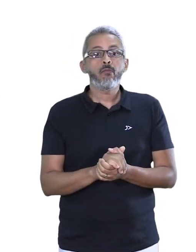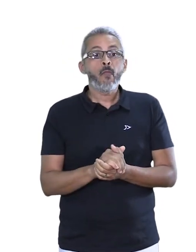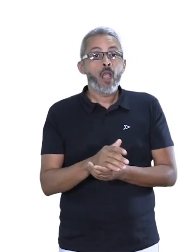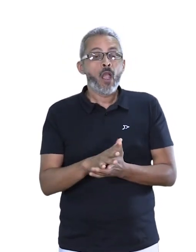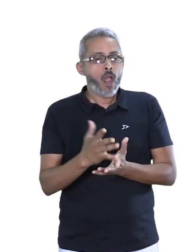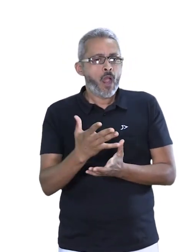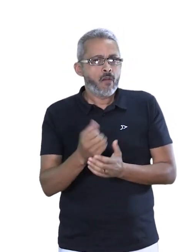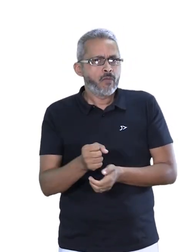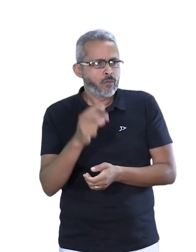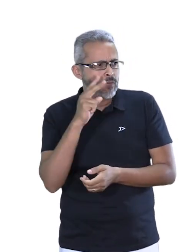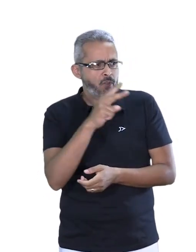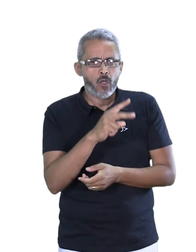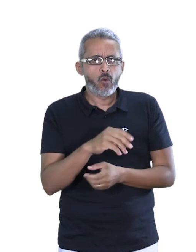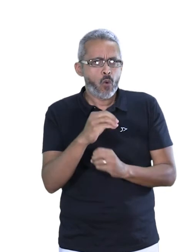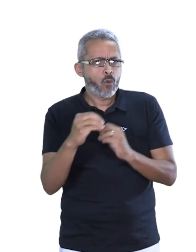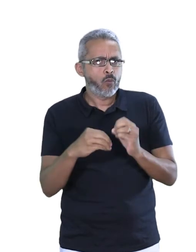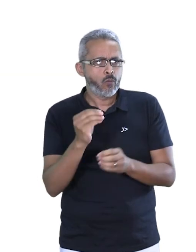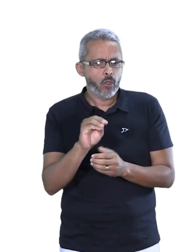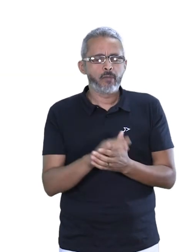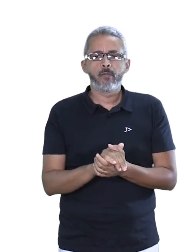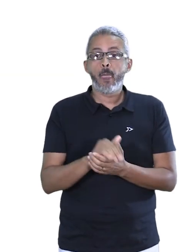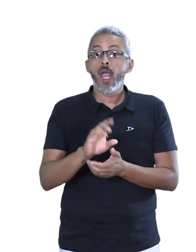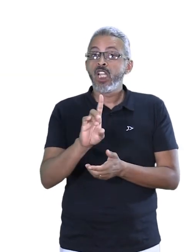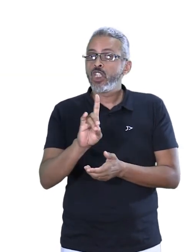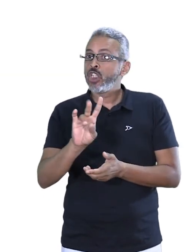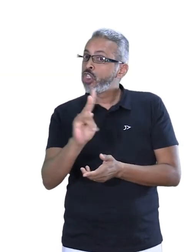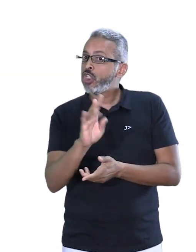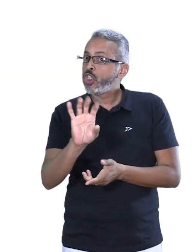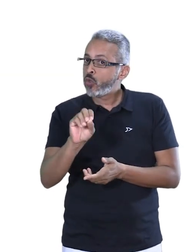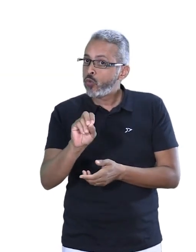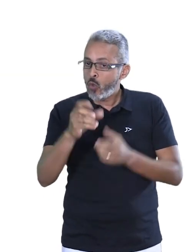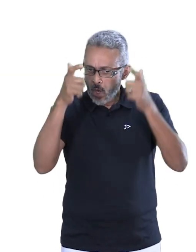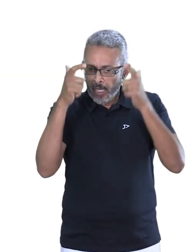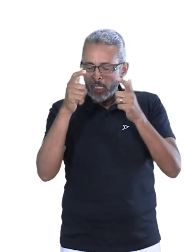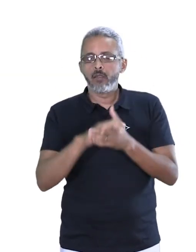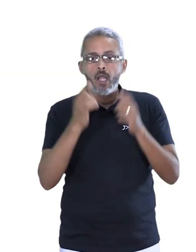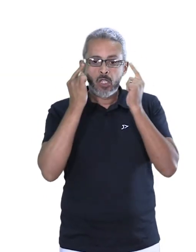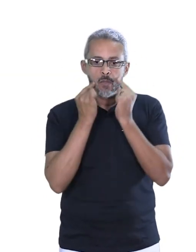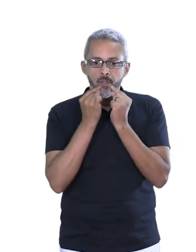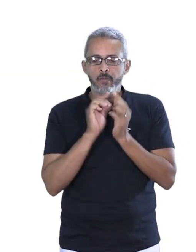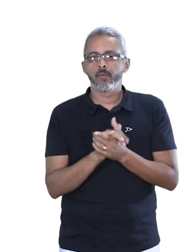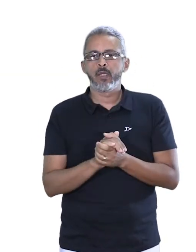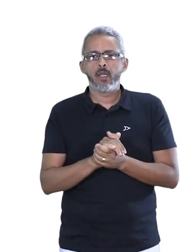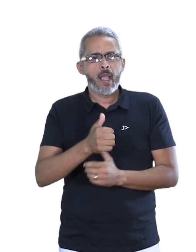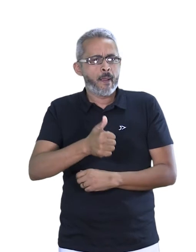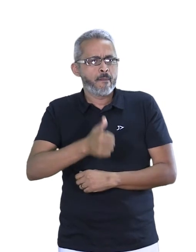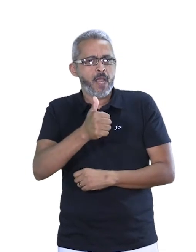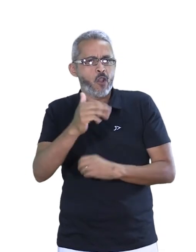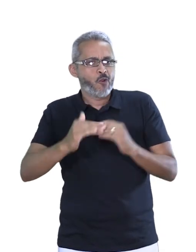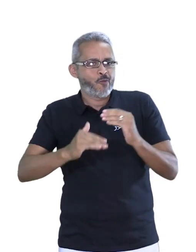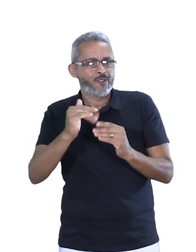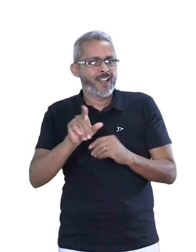Que tal vermos um blog? Blog Chico Rei, Seu Madruga, as